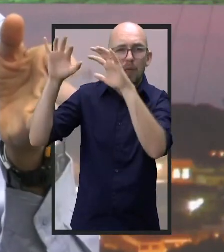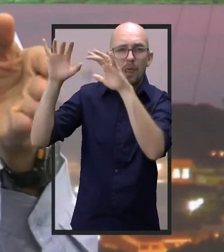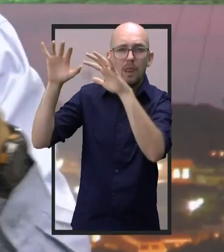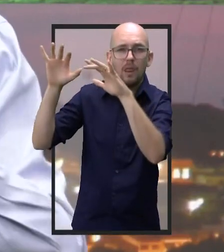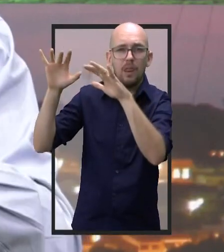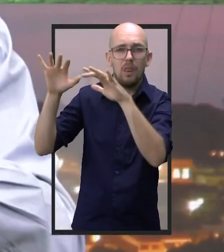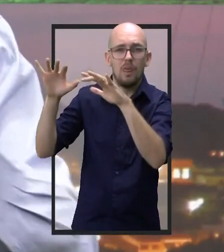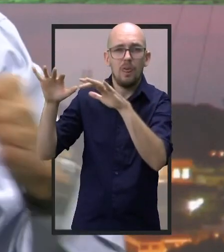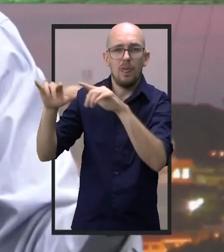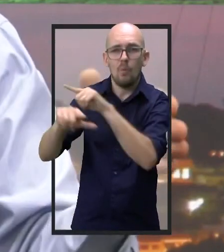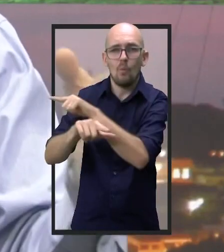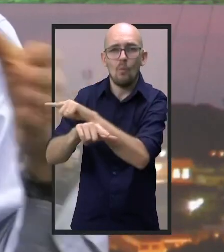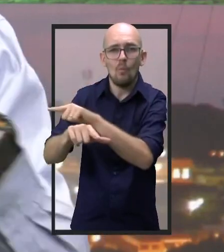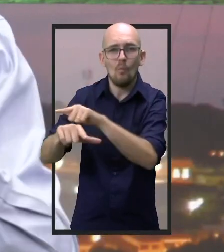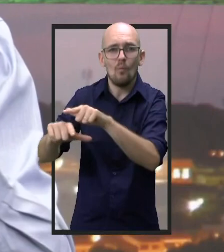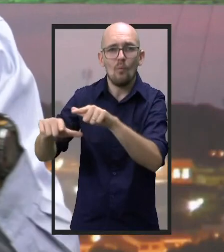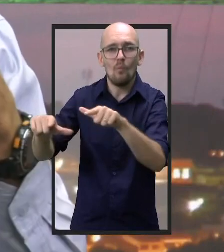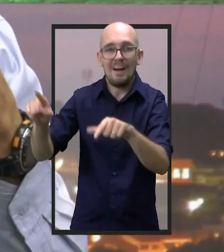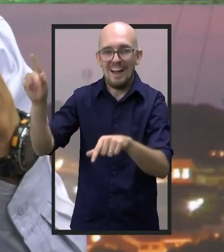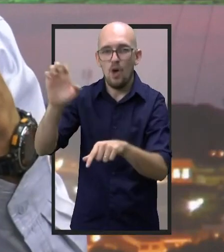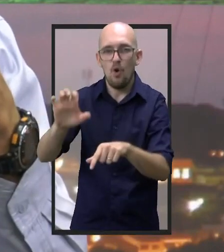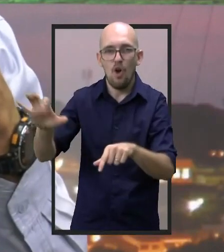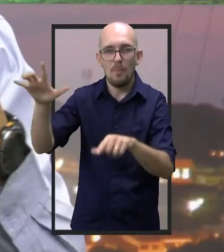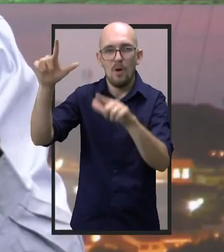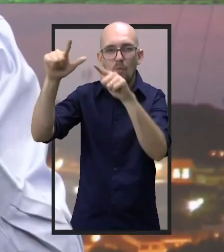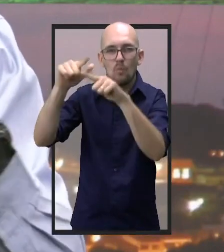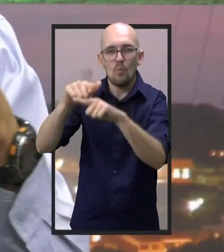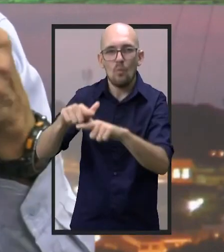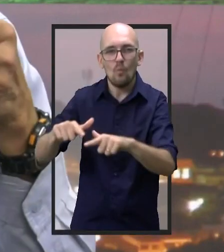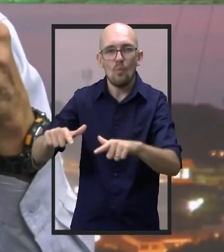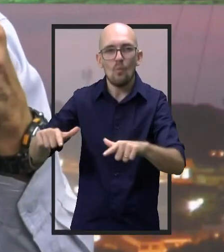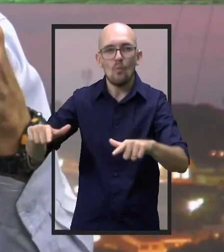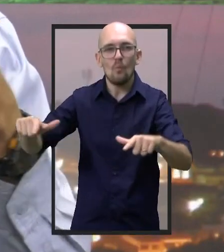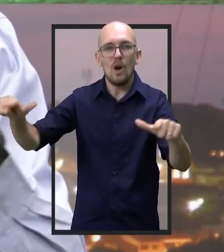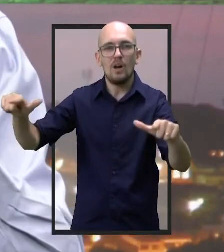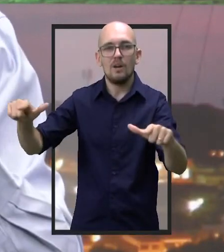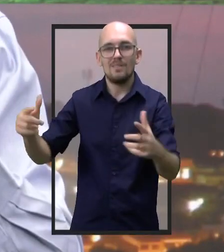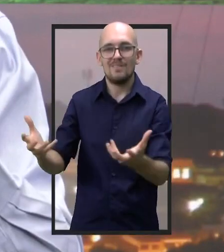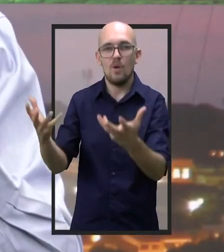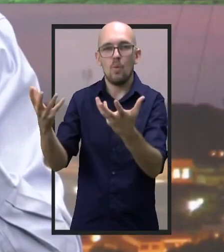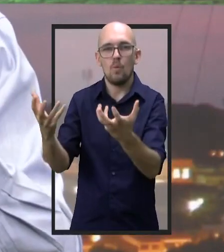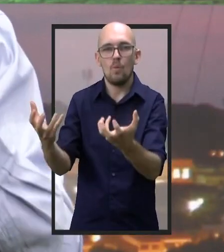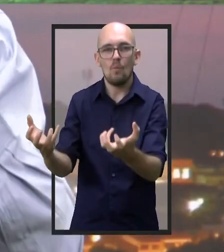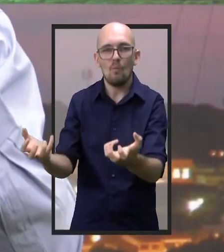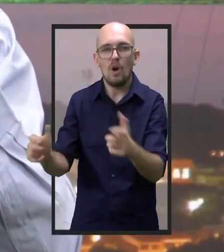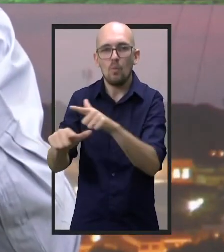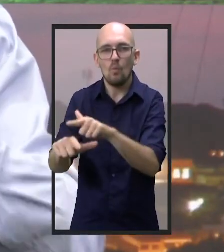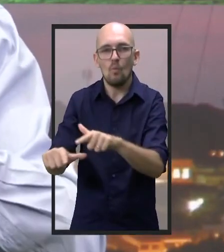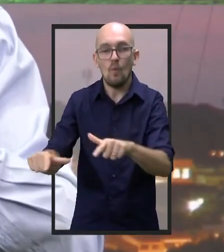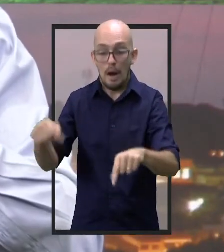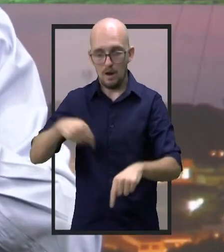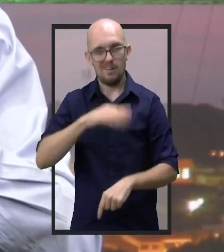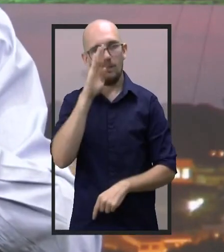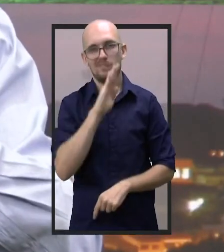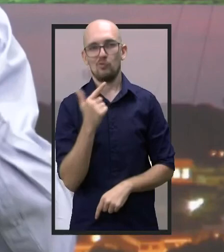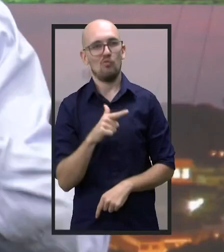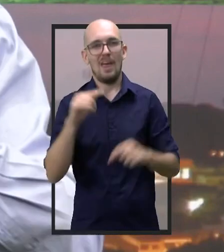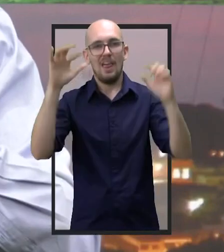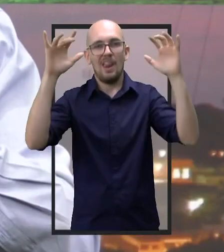vazio sanitário. O inverno faz uma asepsia, né? Aquele inverno rigoroso europeu, nós não temos. Não temos esse então clima. Você tem que fazer